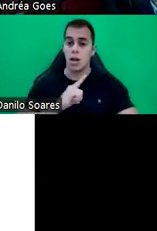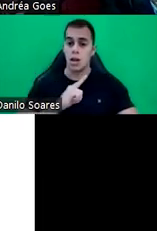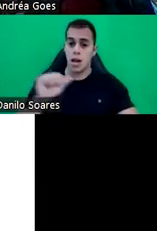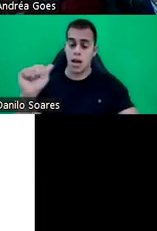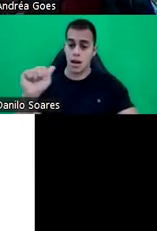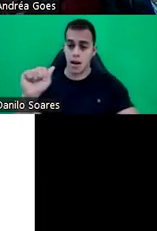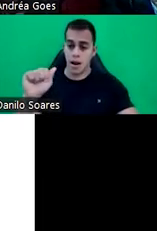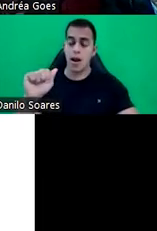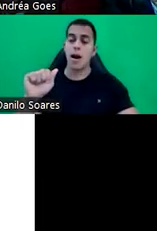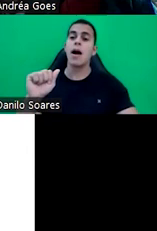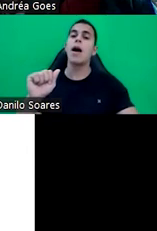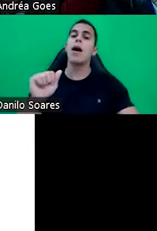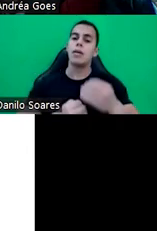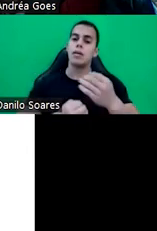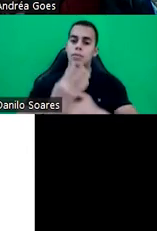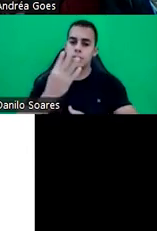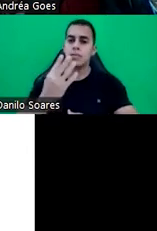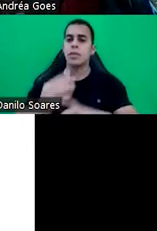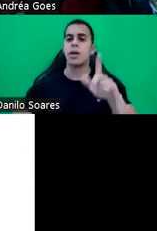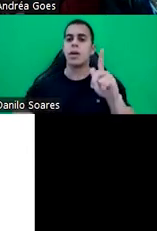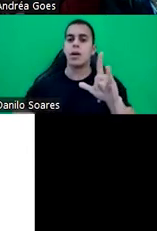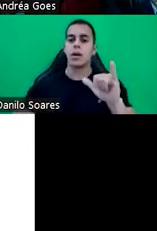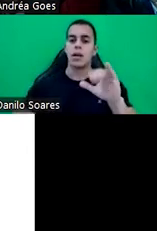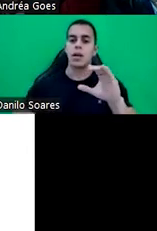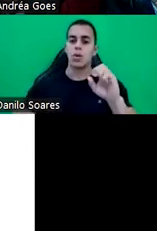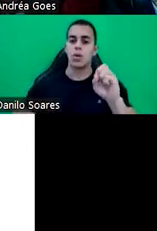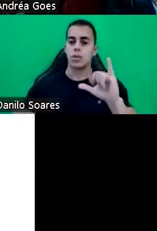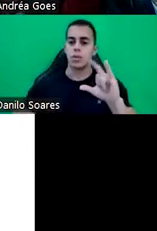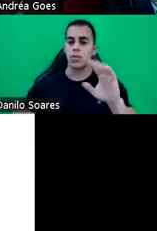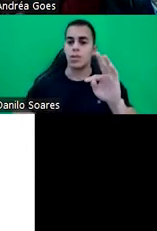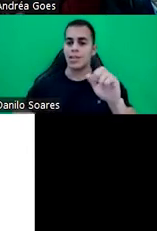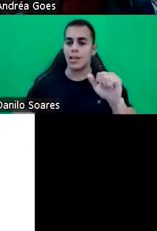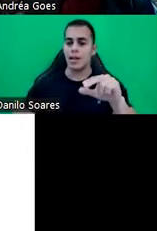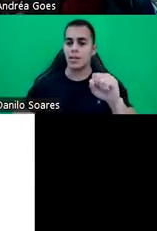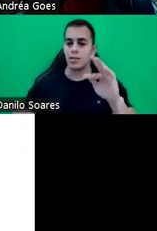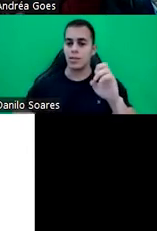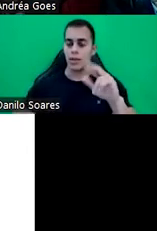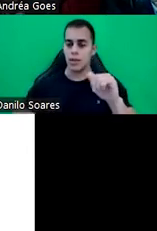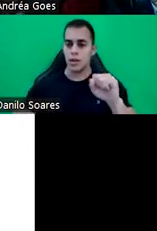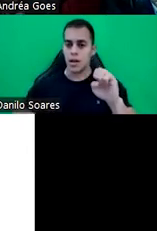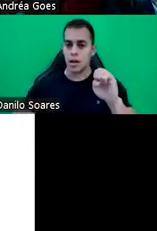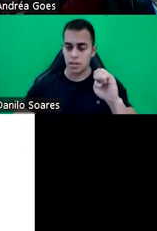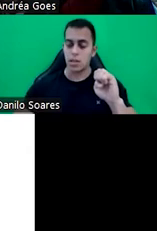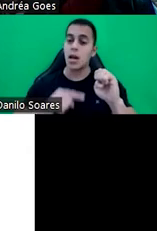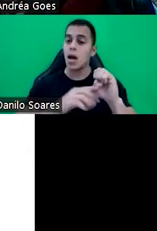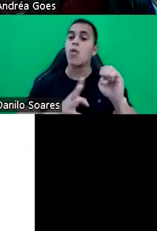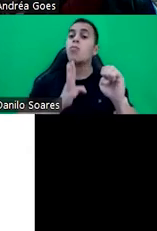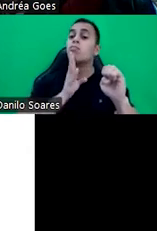A, é produzida uma glicosiltransferase que reconhece o